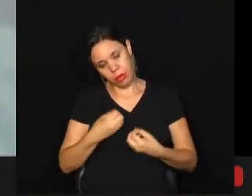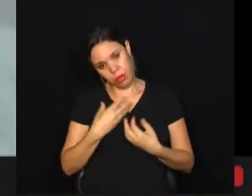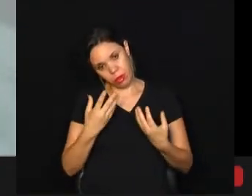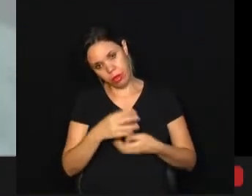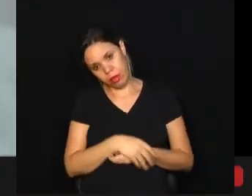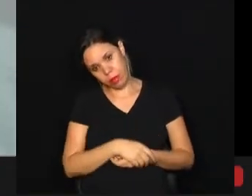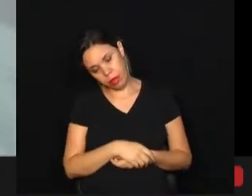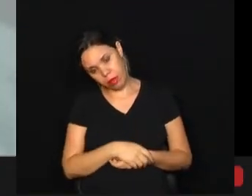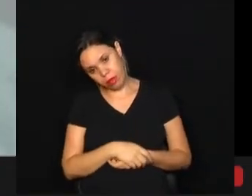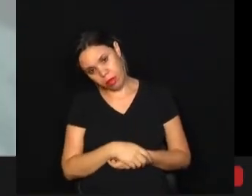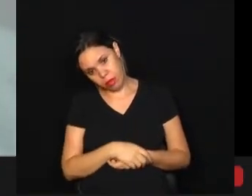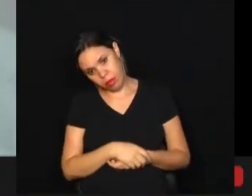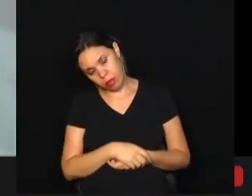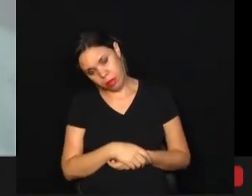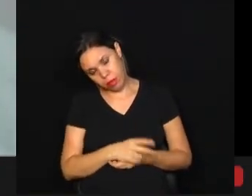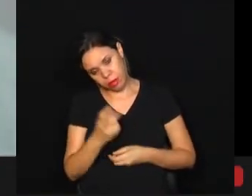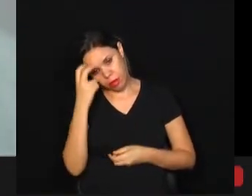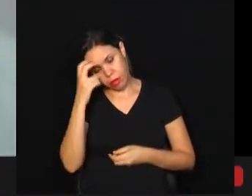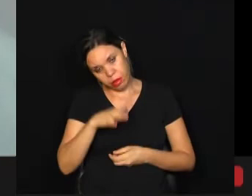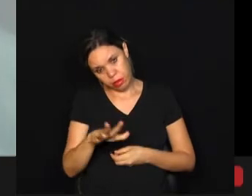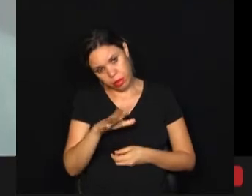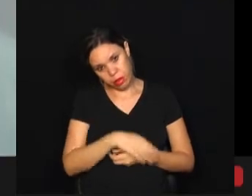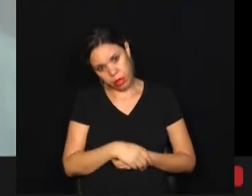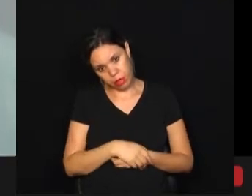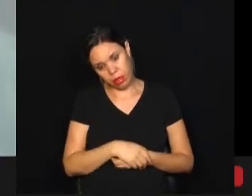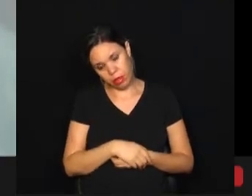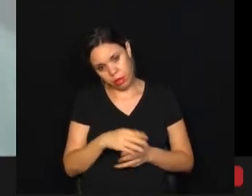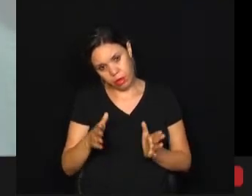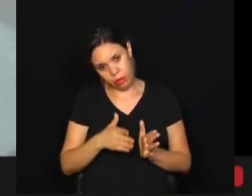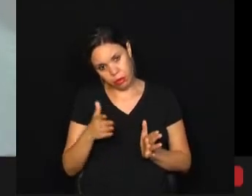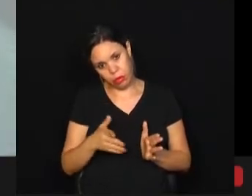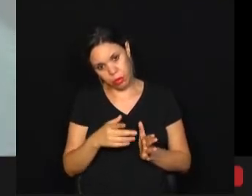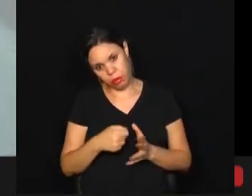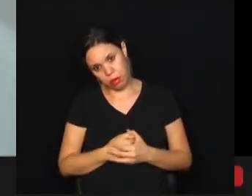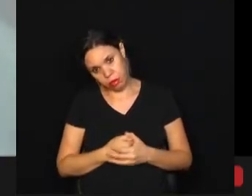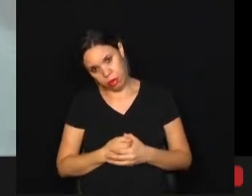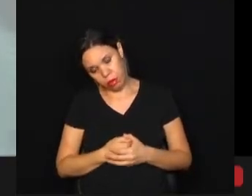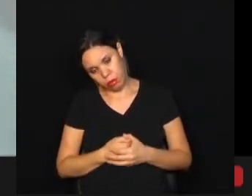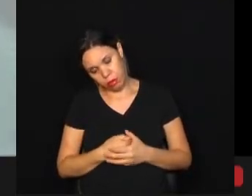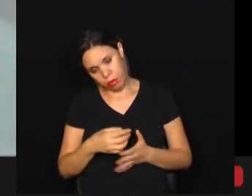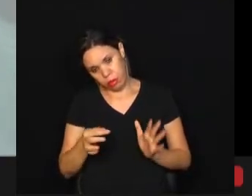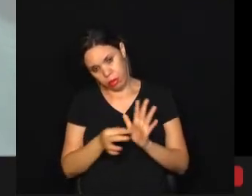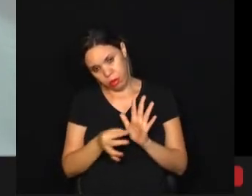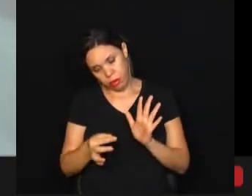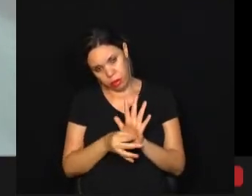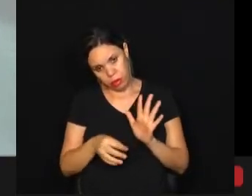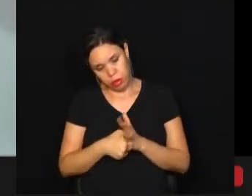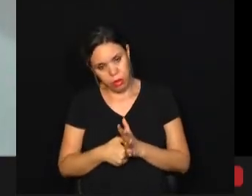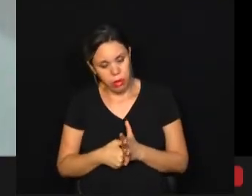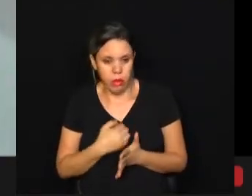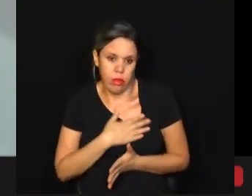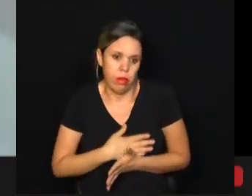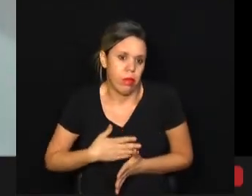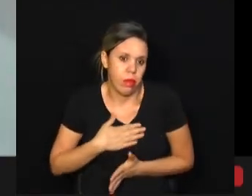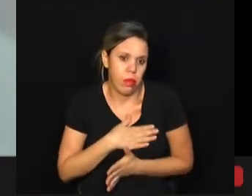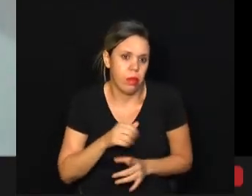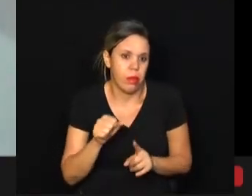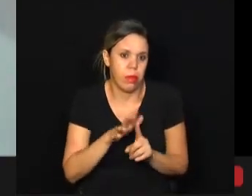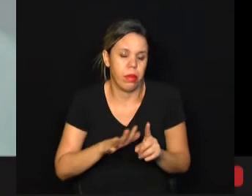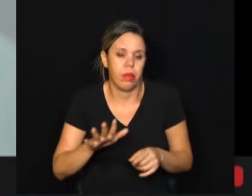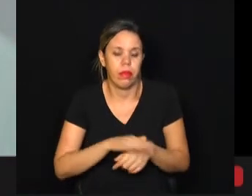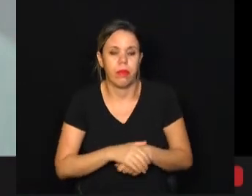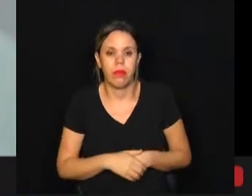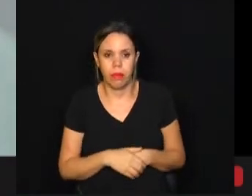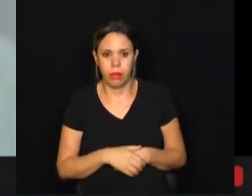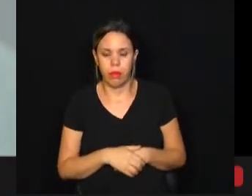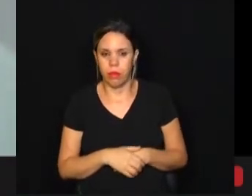a manifestação cultural, isso produz, na minha opinião, um bem-estar social,